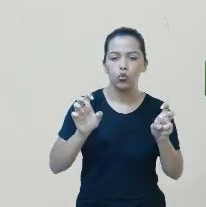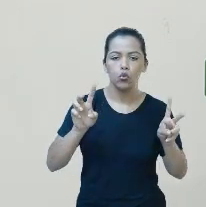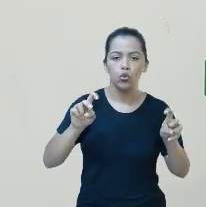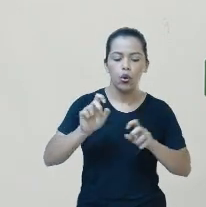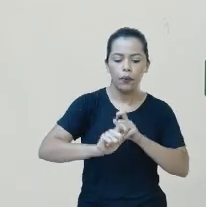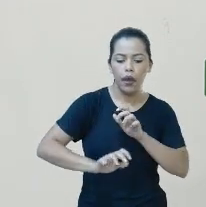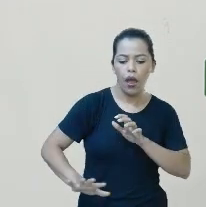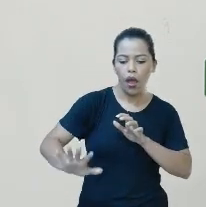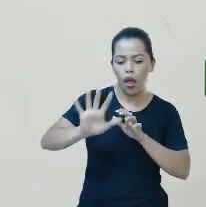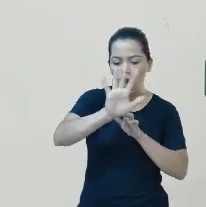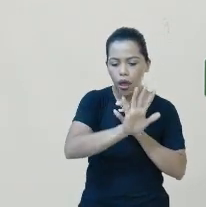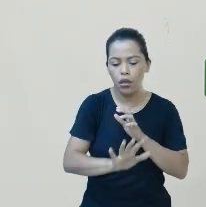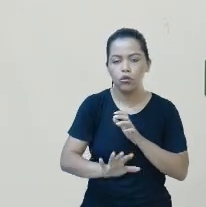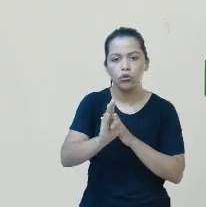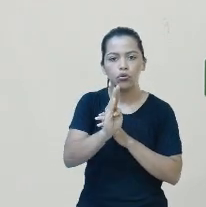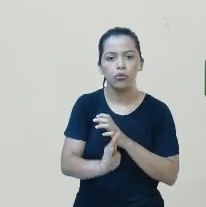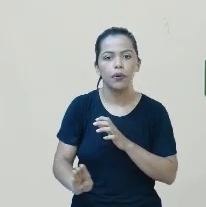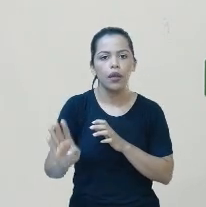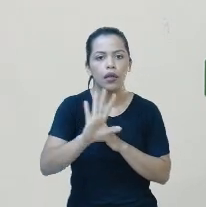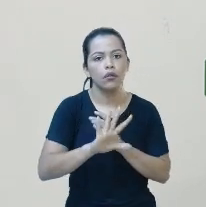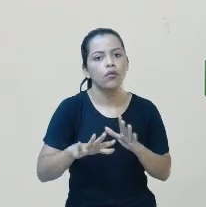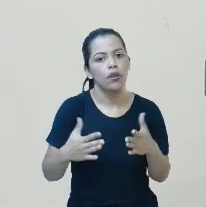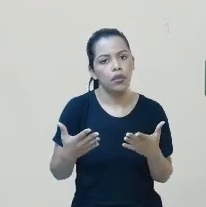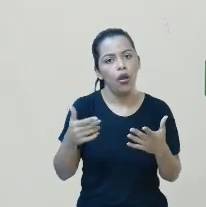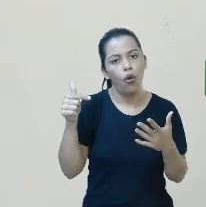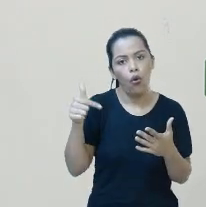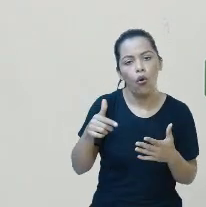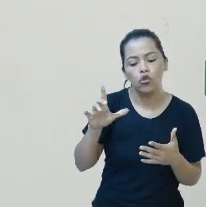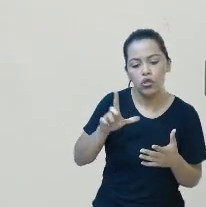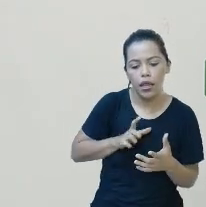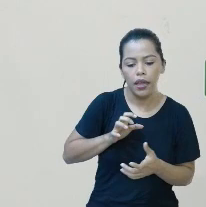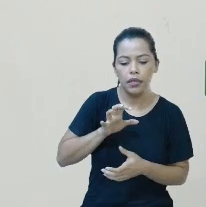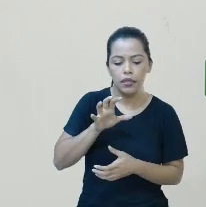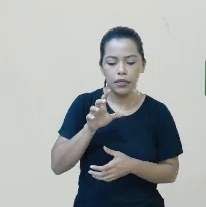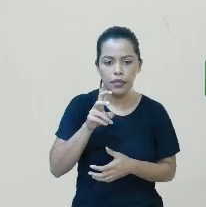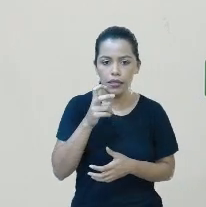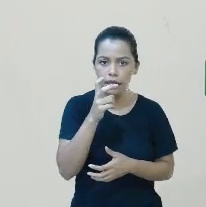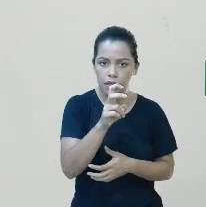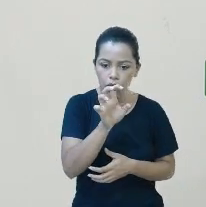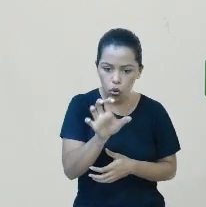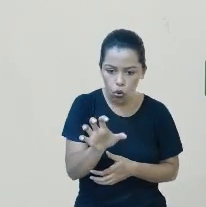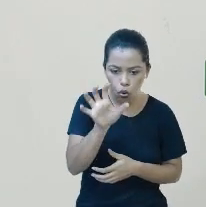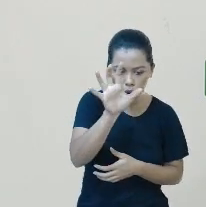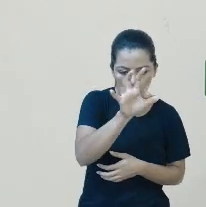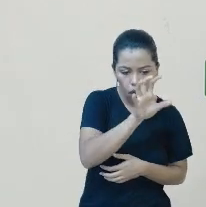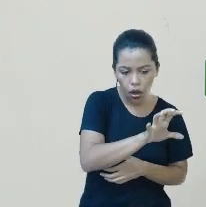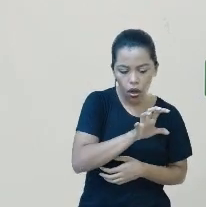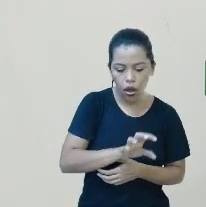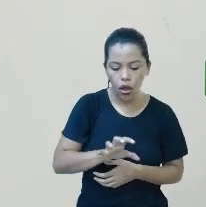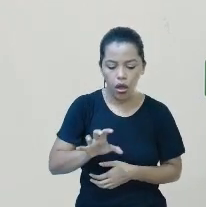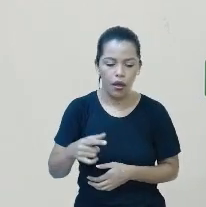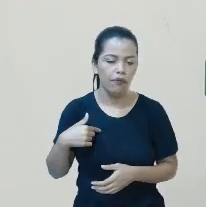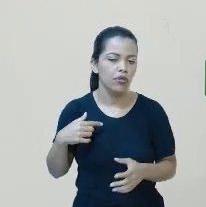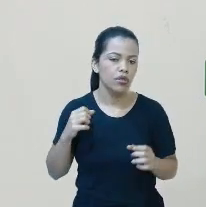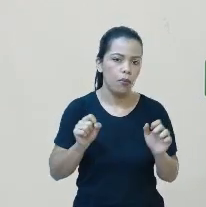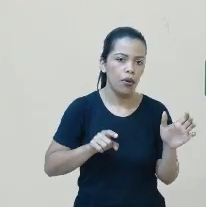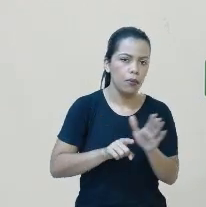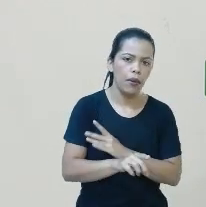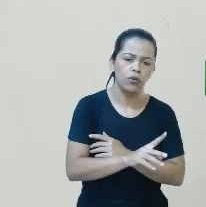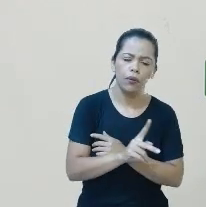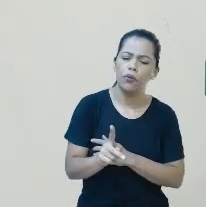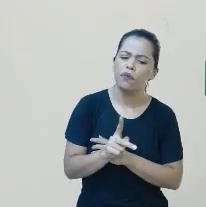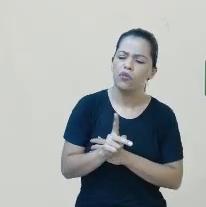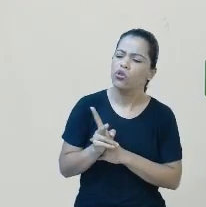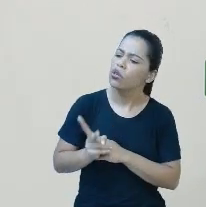Então, o país é atualmente dividido em 5 regiões. Aí você pode perguntar, ô professora, não foi sempre